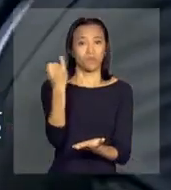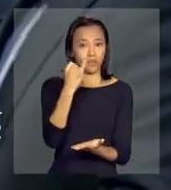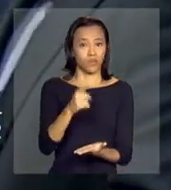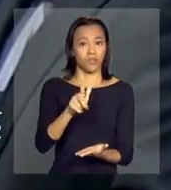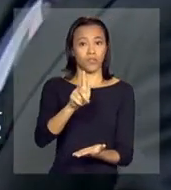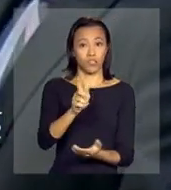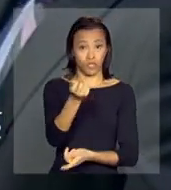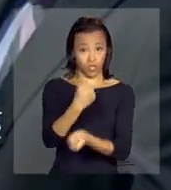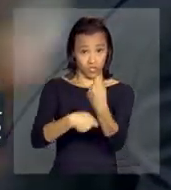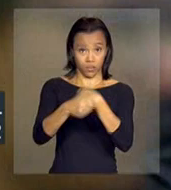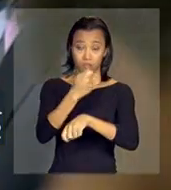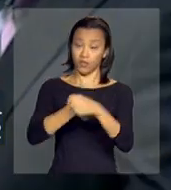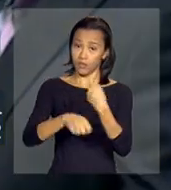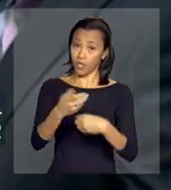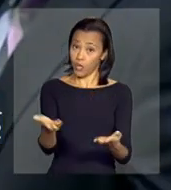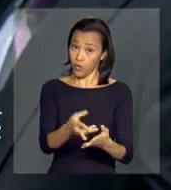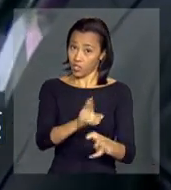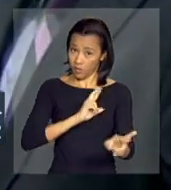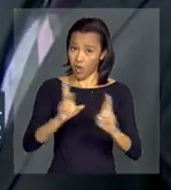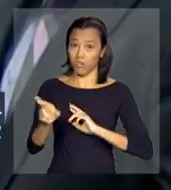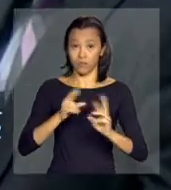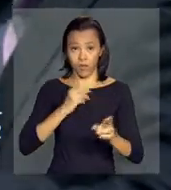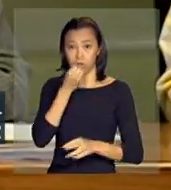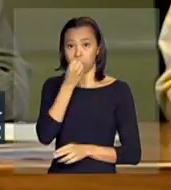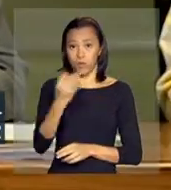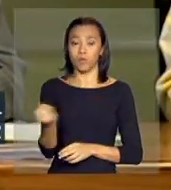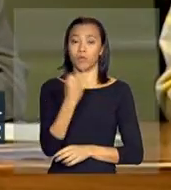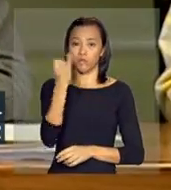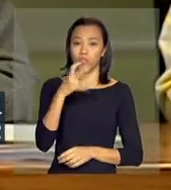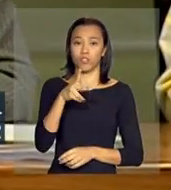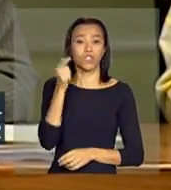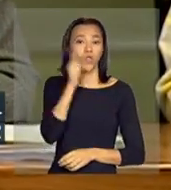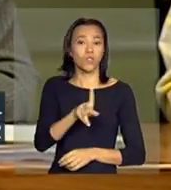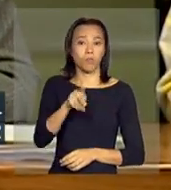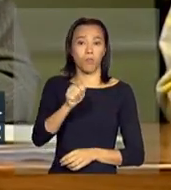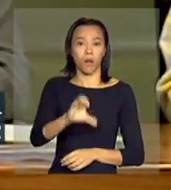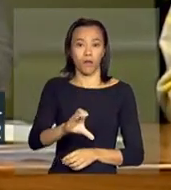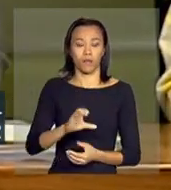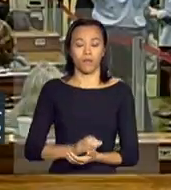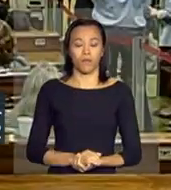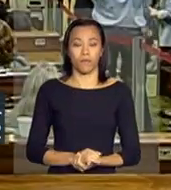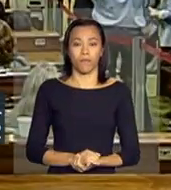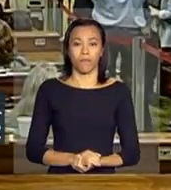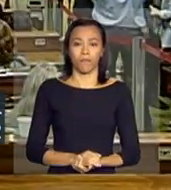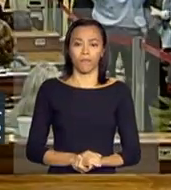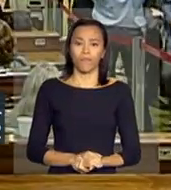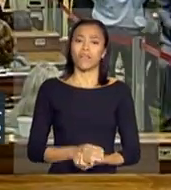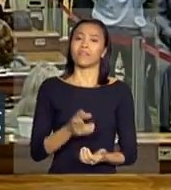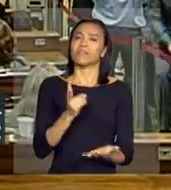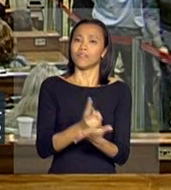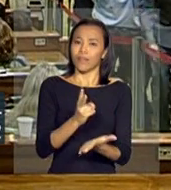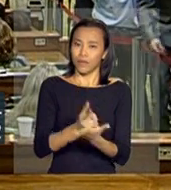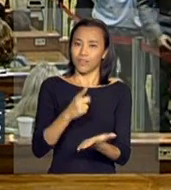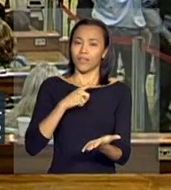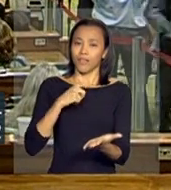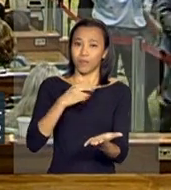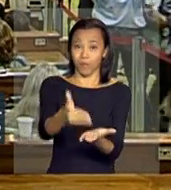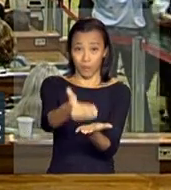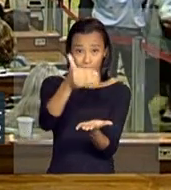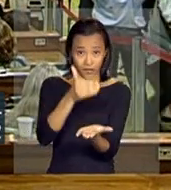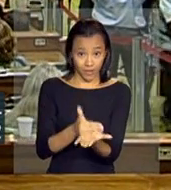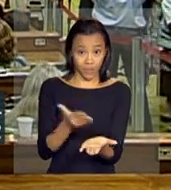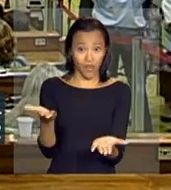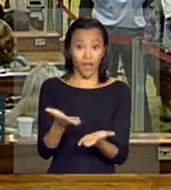aos resultados importantes que nós temos alcançado no PAC. Como sempre, temos a prorrogação, né? Vamos agora